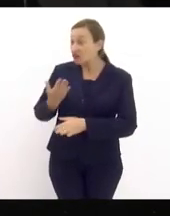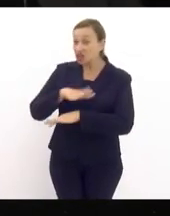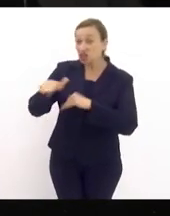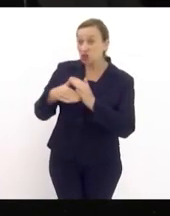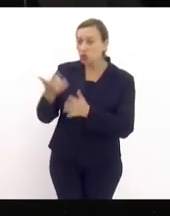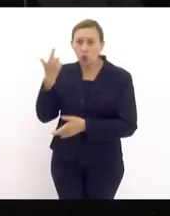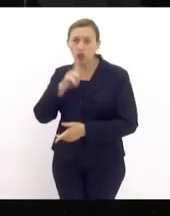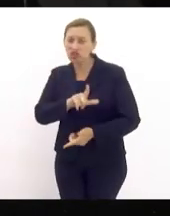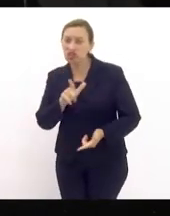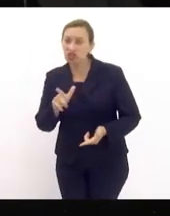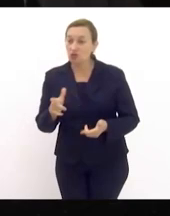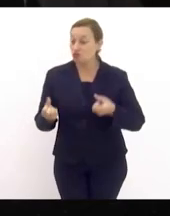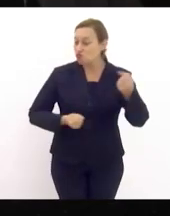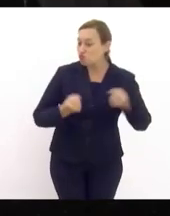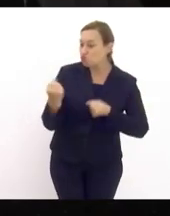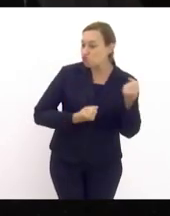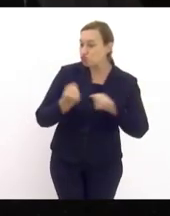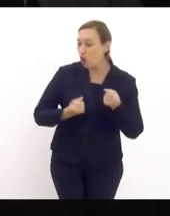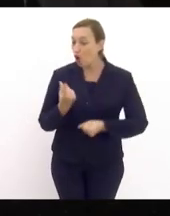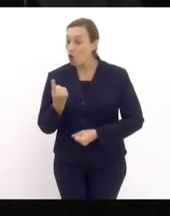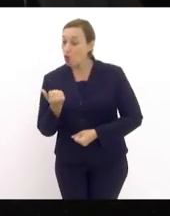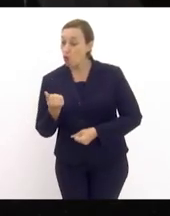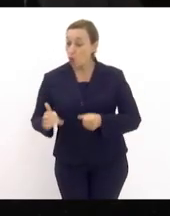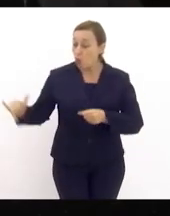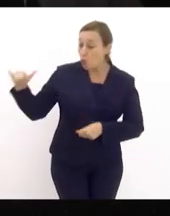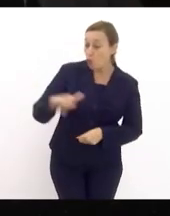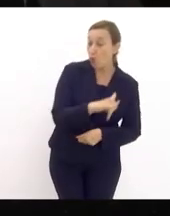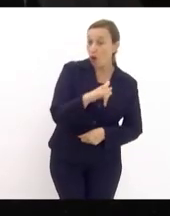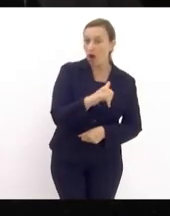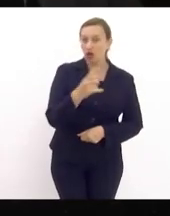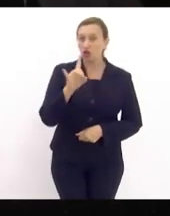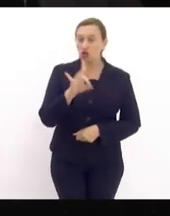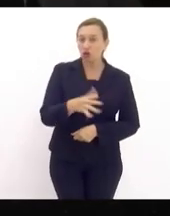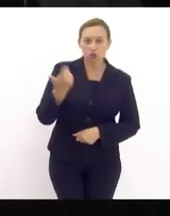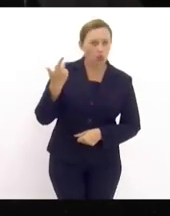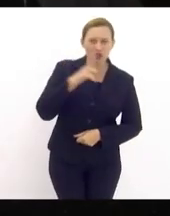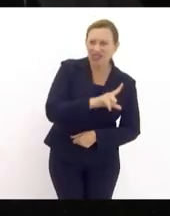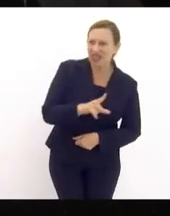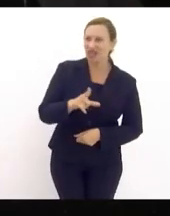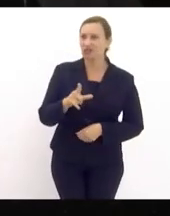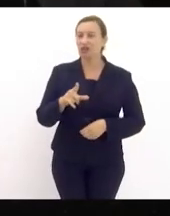carro, viagem, passagem, dinheiro, só não consegue terra?